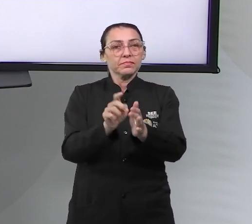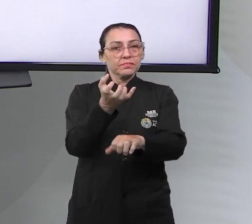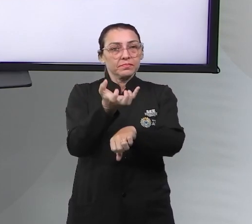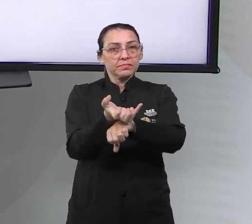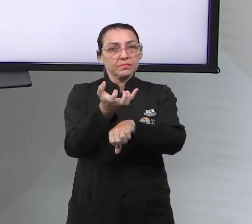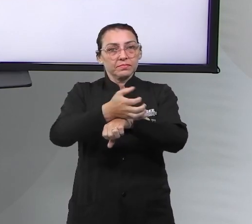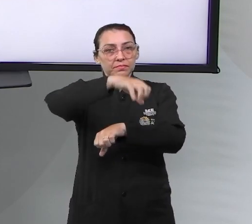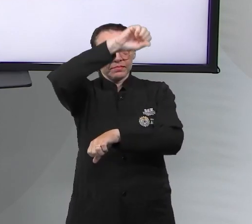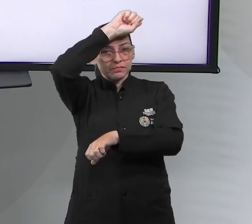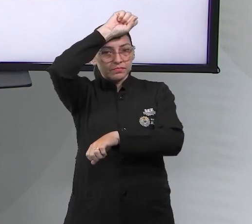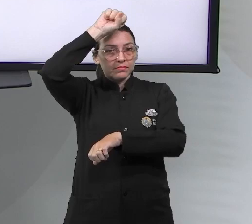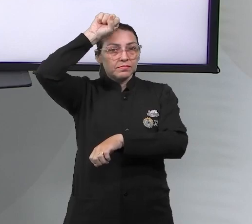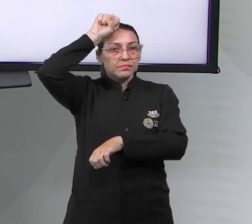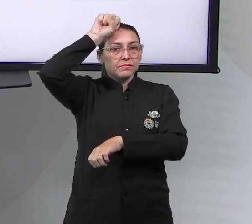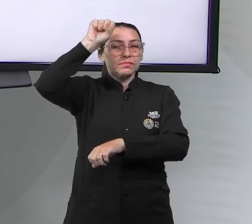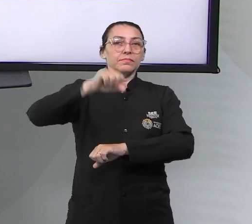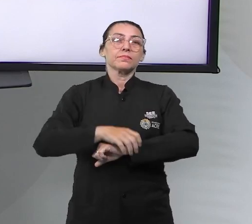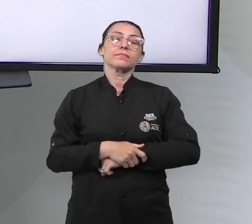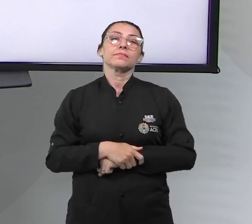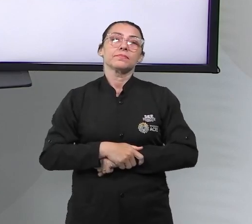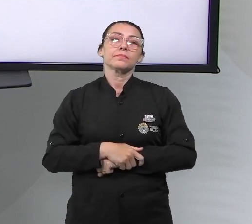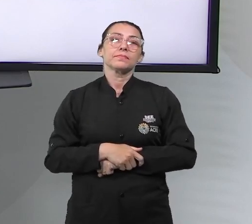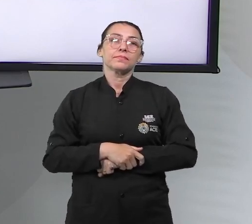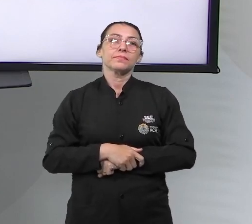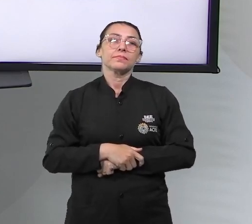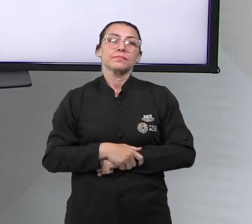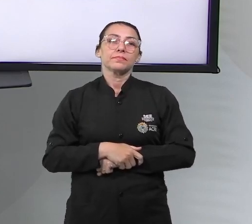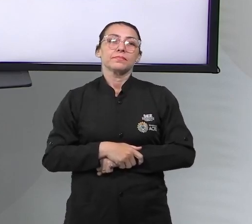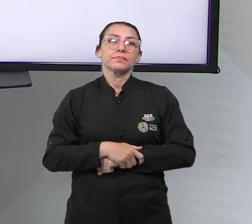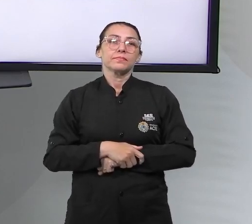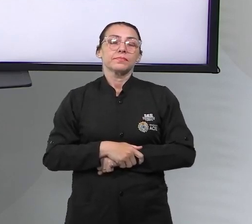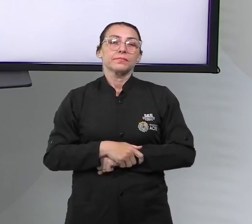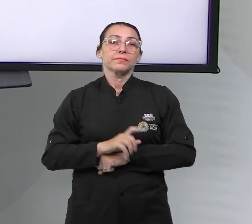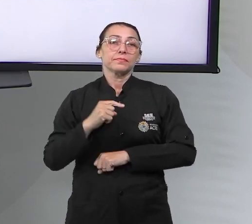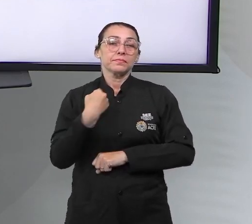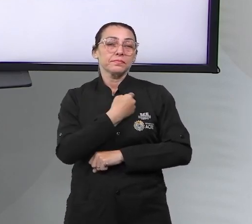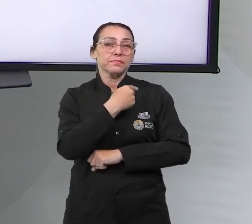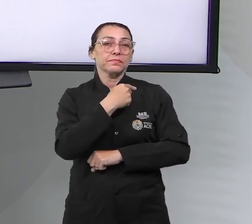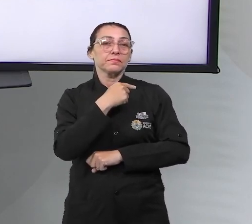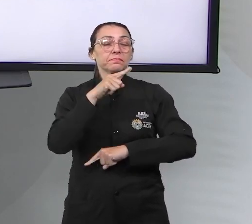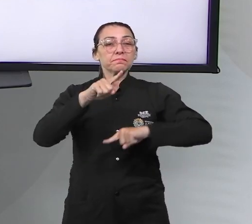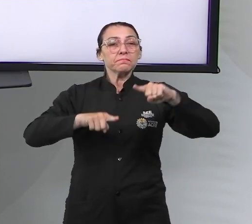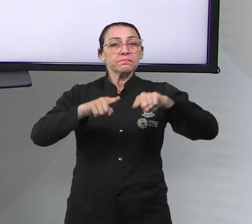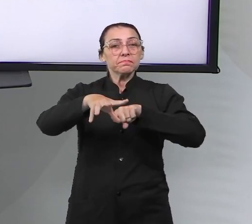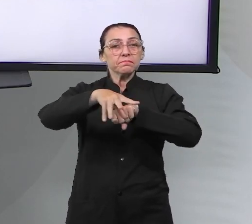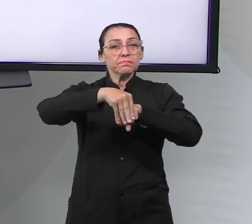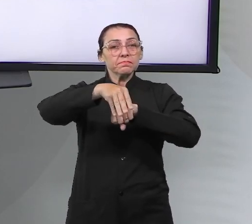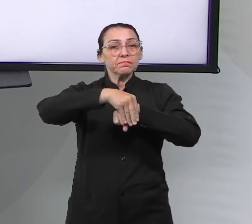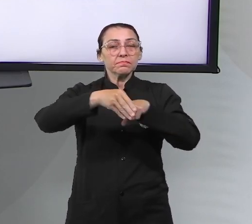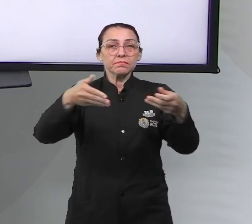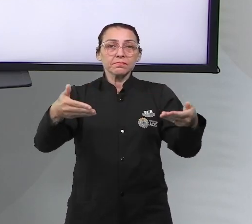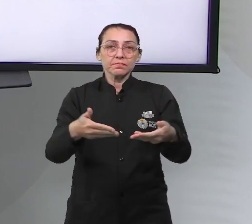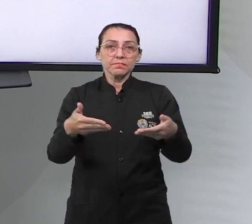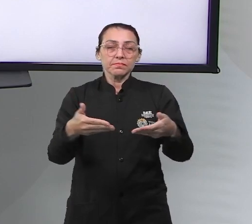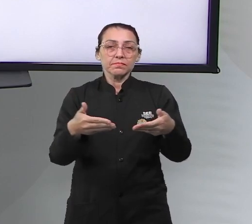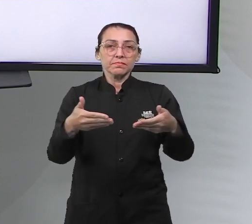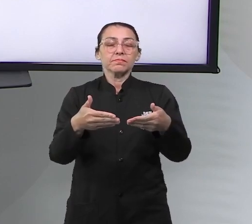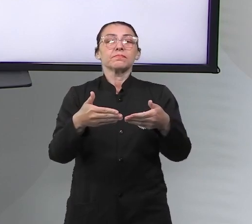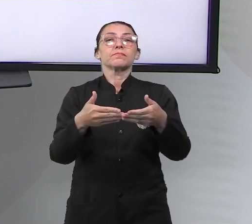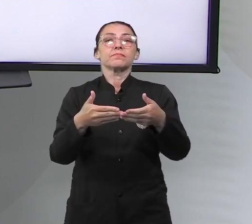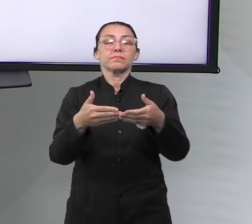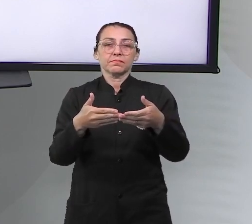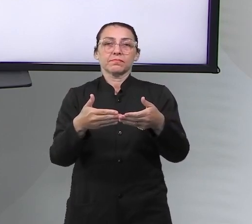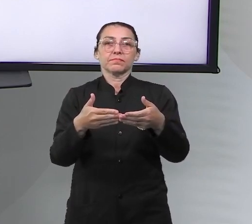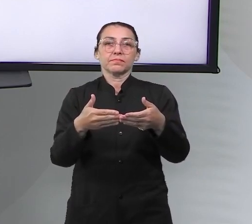o componente curricular Sociologia. E o nosso objeto de conhecimento, que será